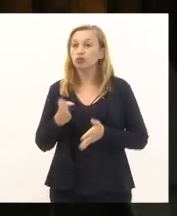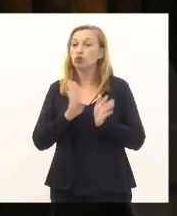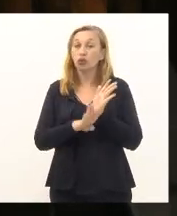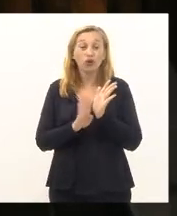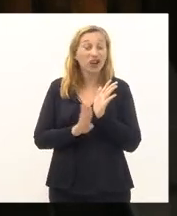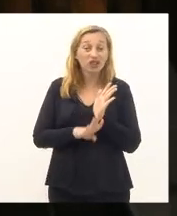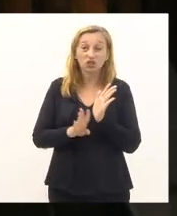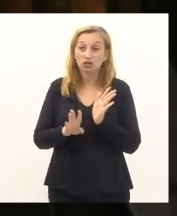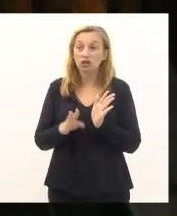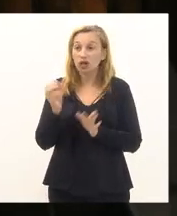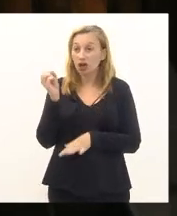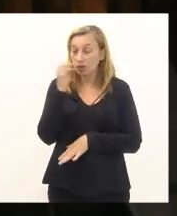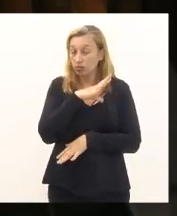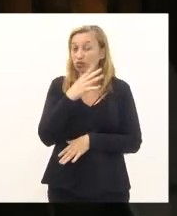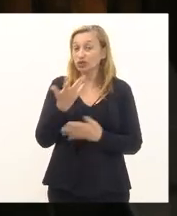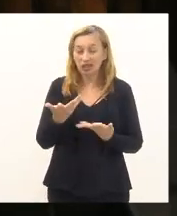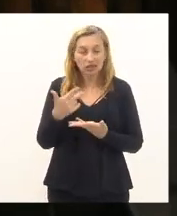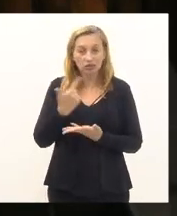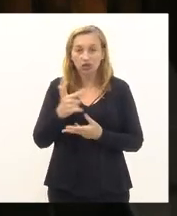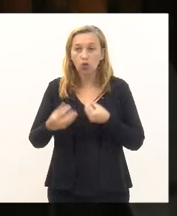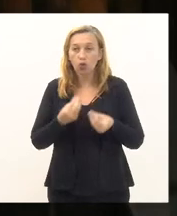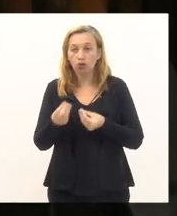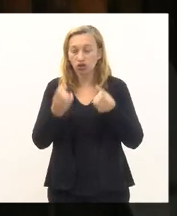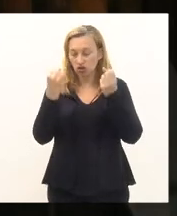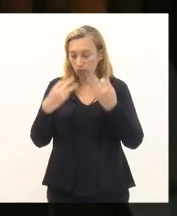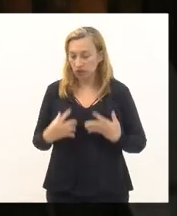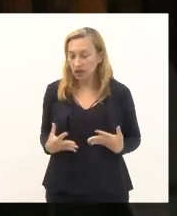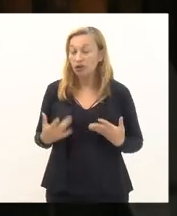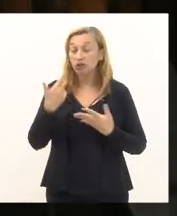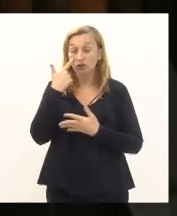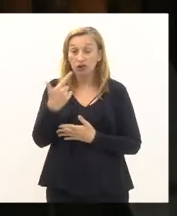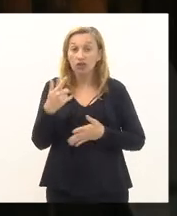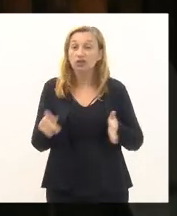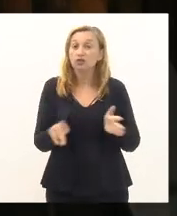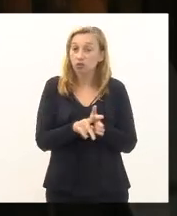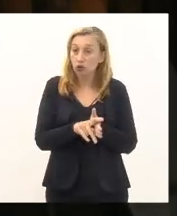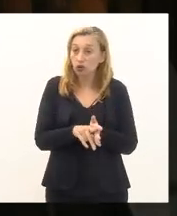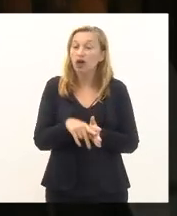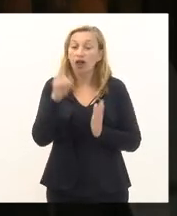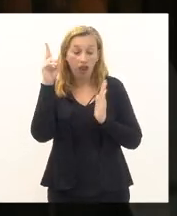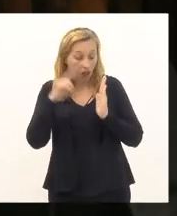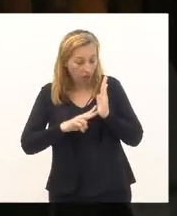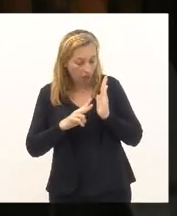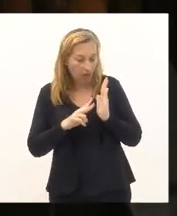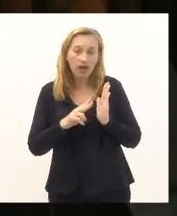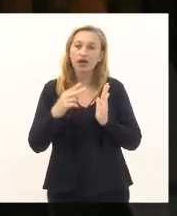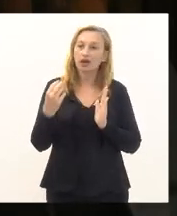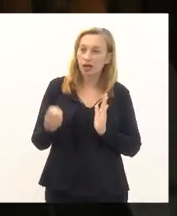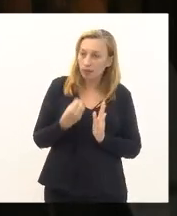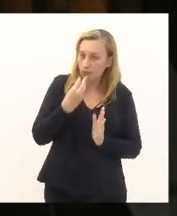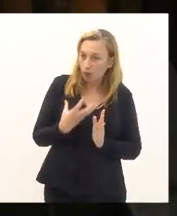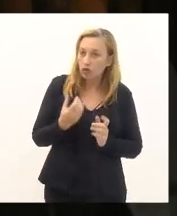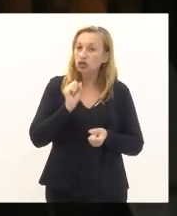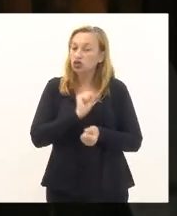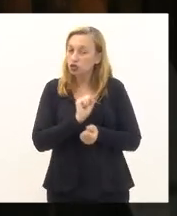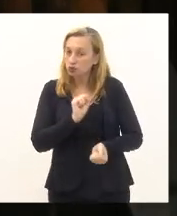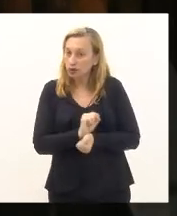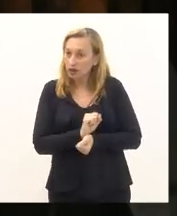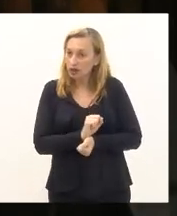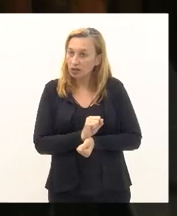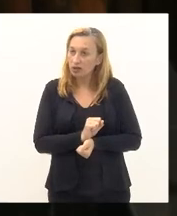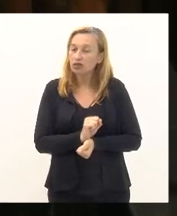gastos absolutamente inexplicáveis, como a gente tem visto nesse projeto Ler para Valer, que a gente espera que